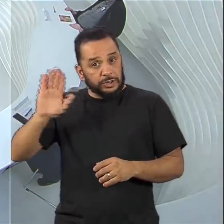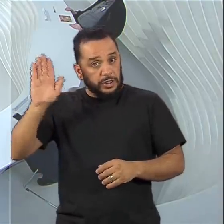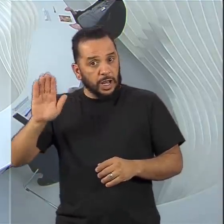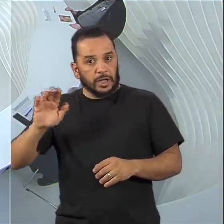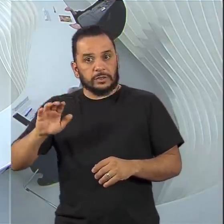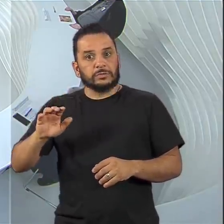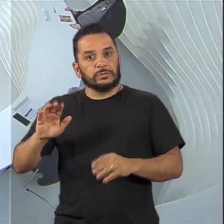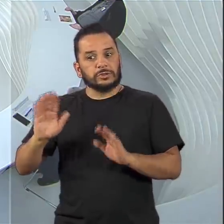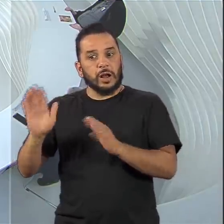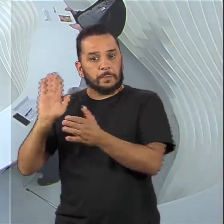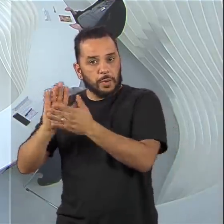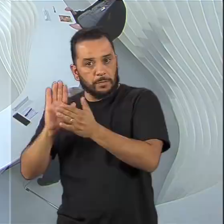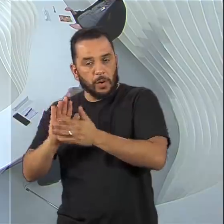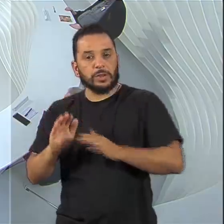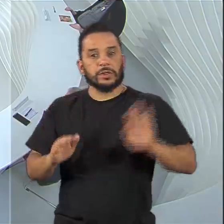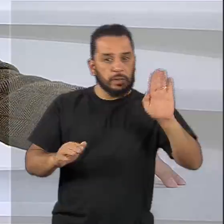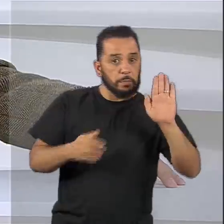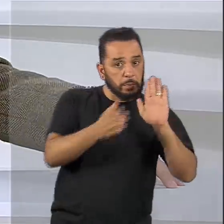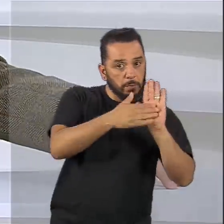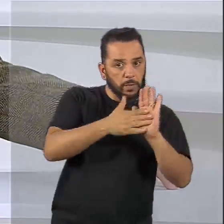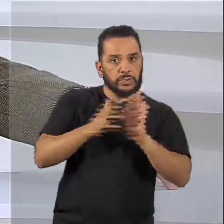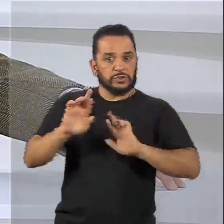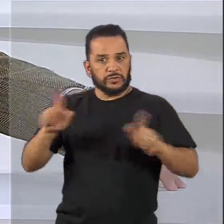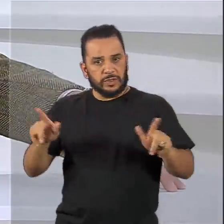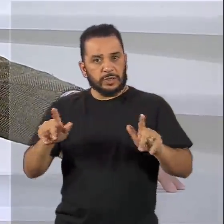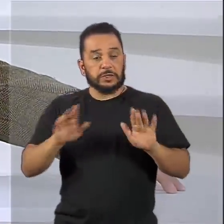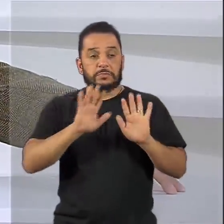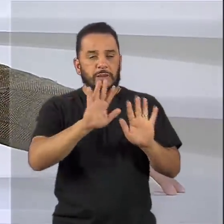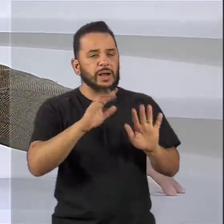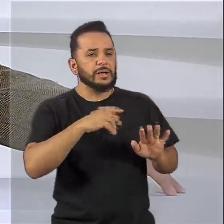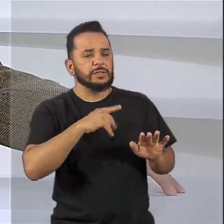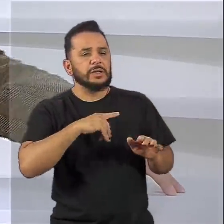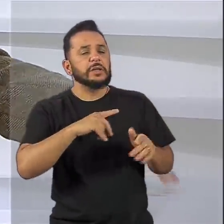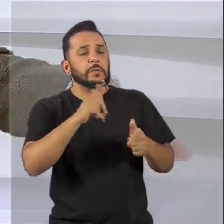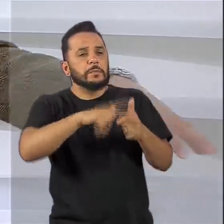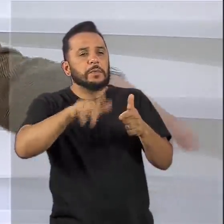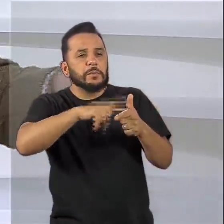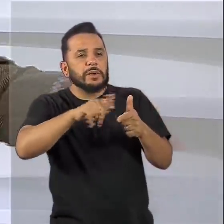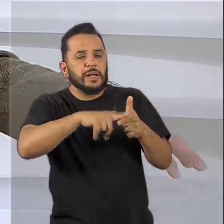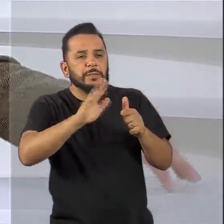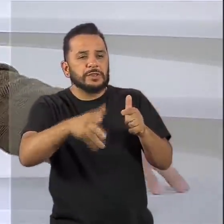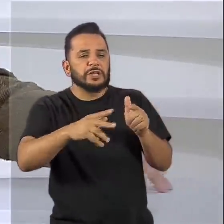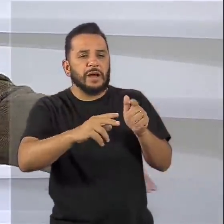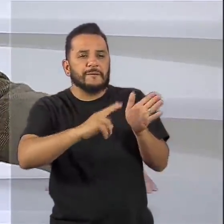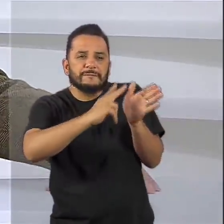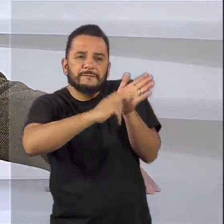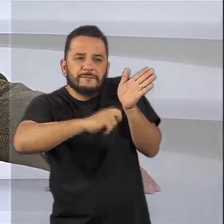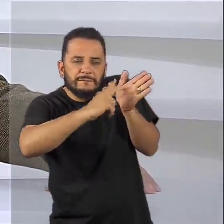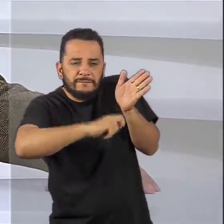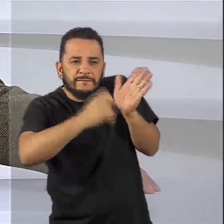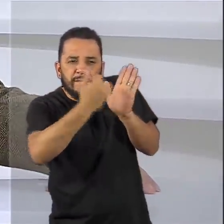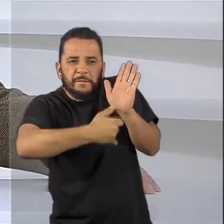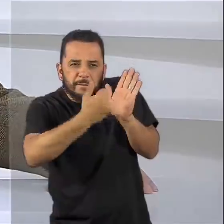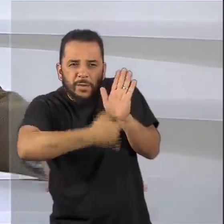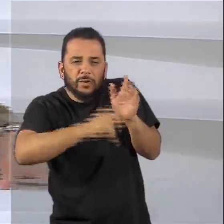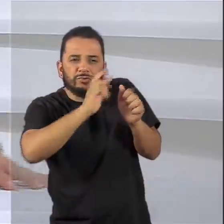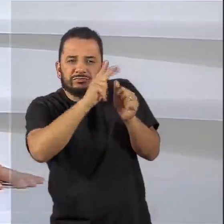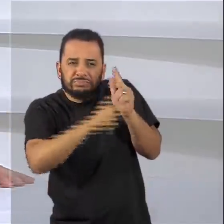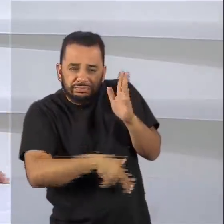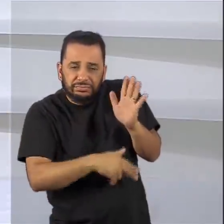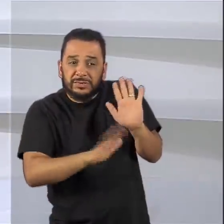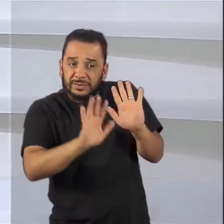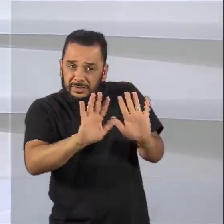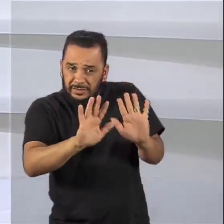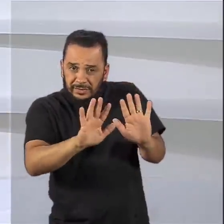que é ótimo e isso moderniza o sistema tributário, mas isso não resolve a crise fiscal. Não, a fiscal o nome é um outro departamento. Né? Mas